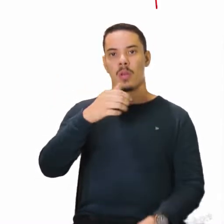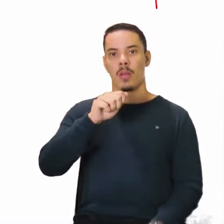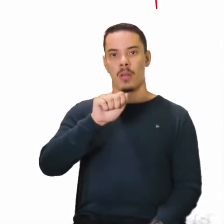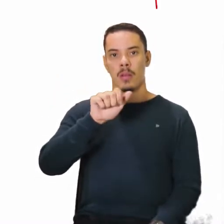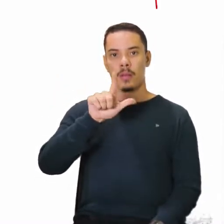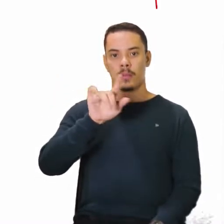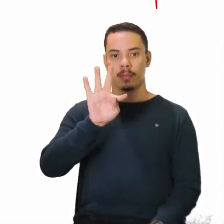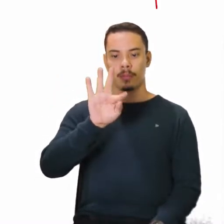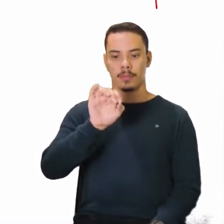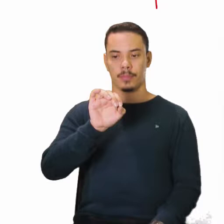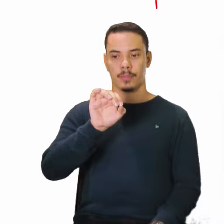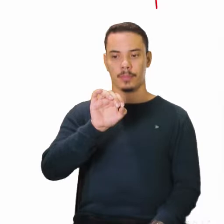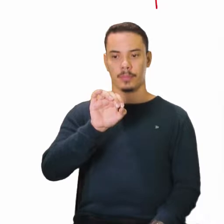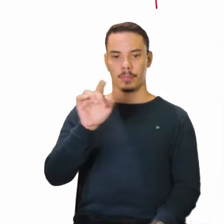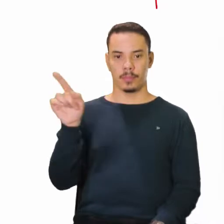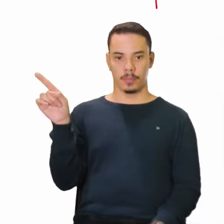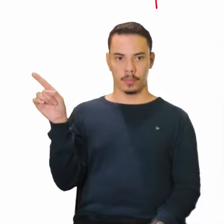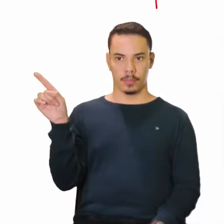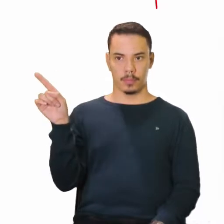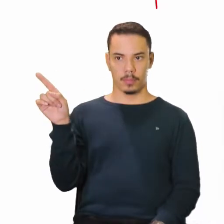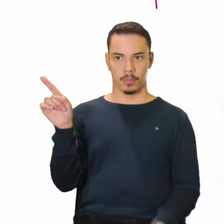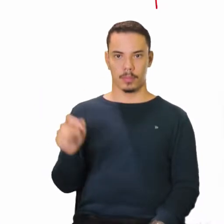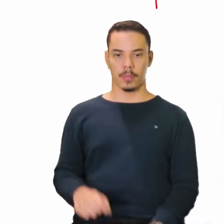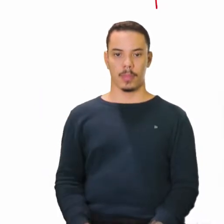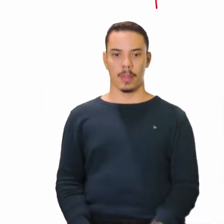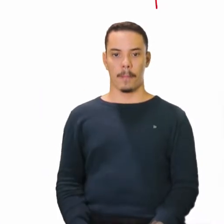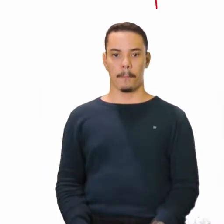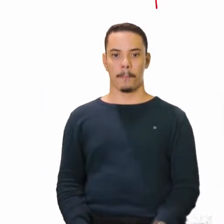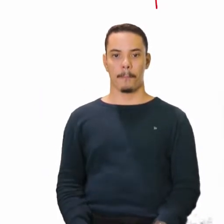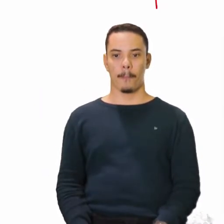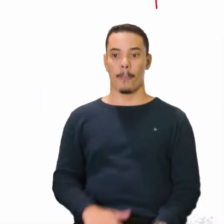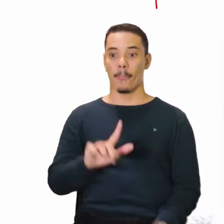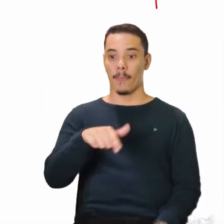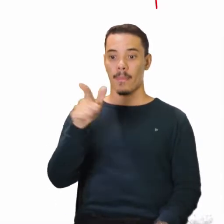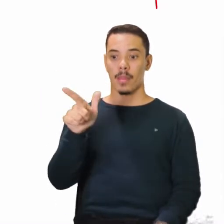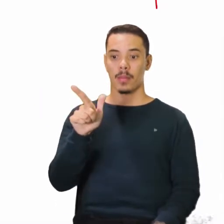muro. Muro alto,